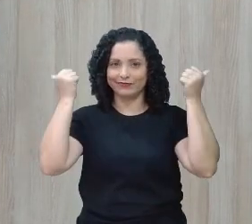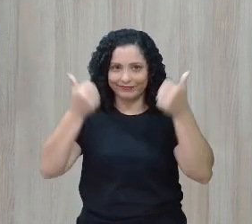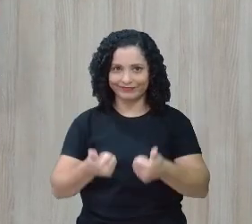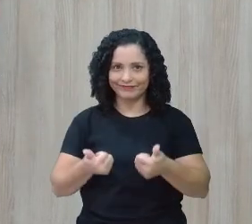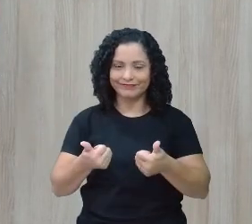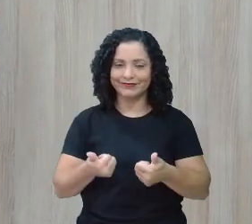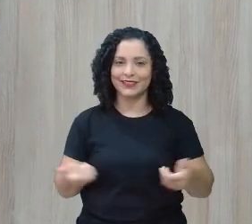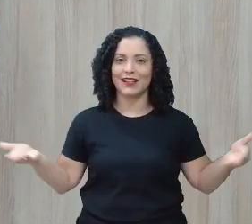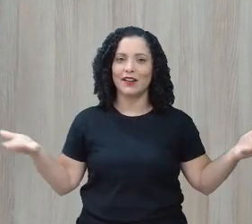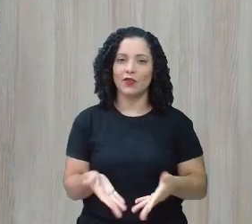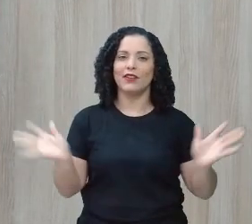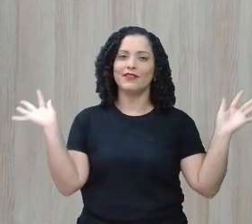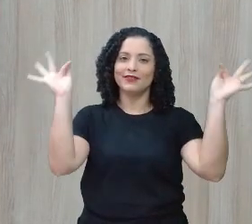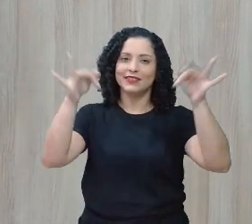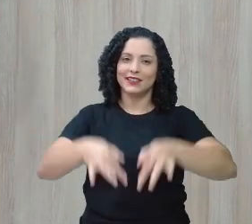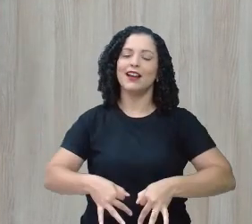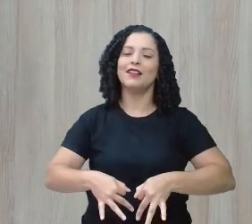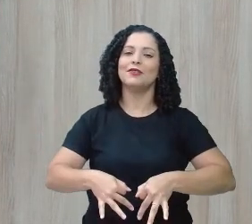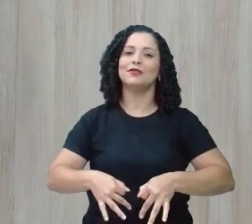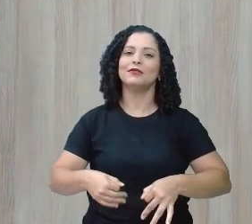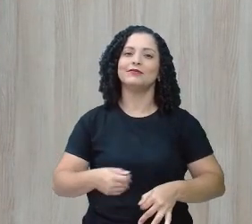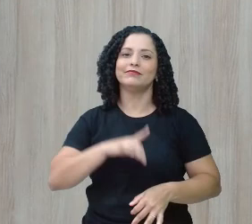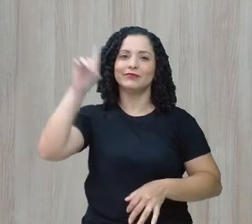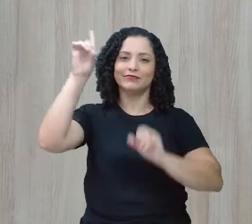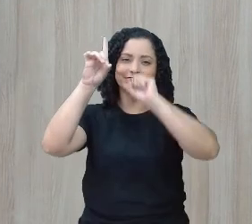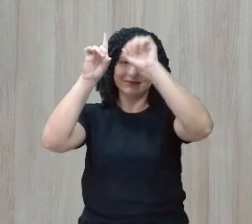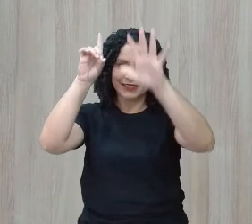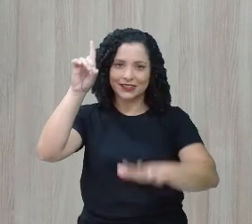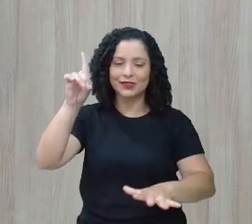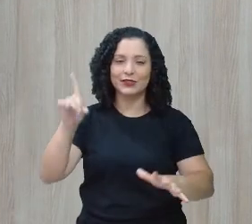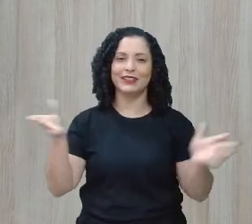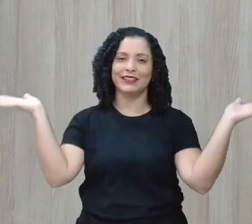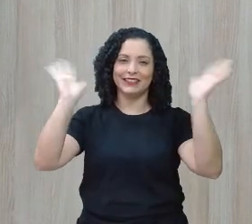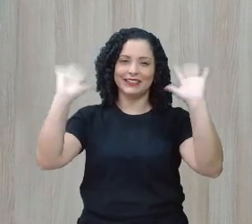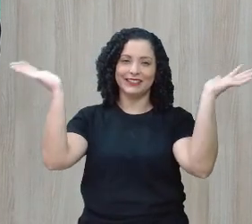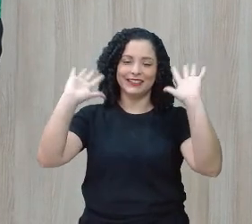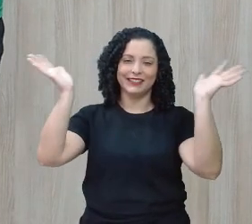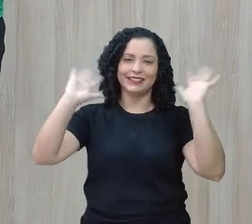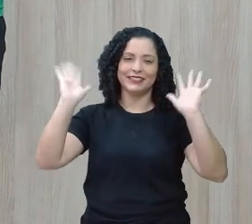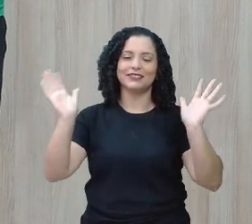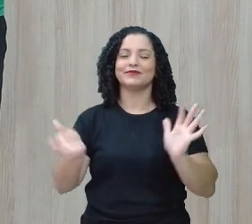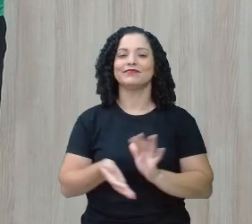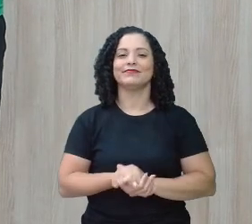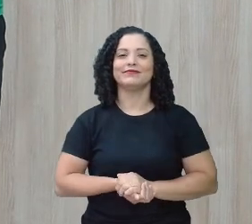tá bom? Eu me despeço por aqui, fique com Deus e até a nossa próxima aula.